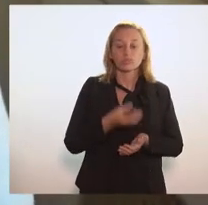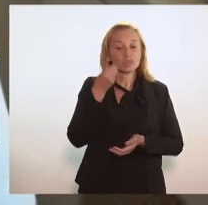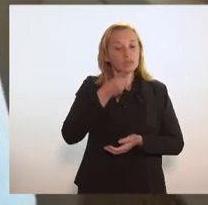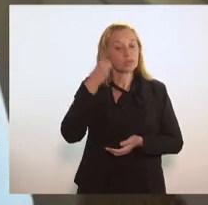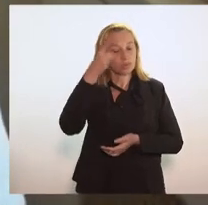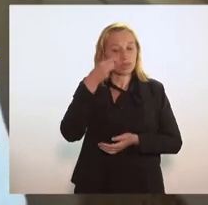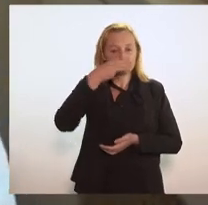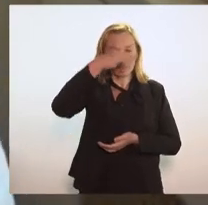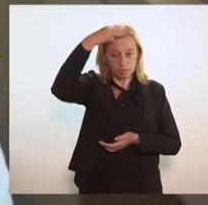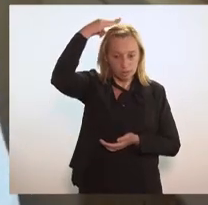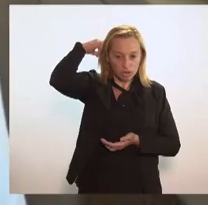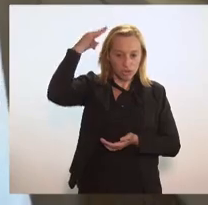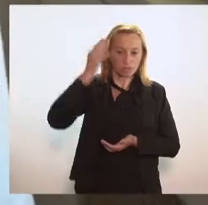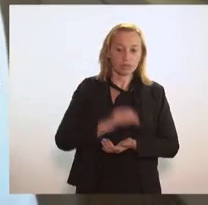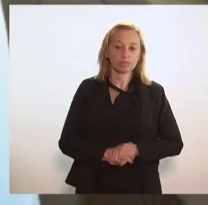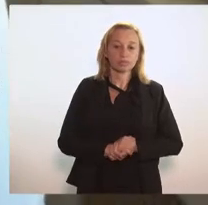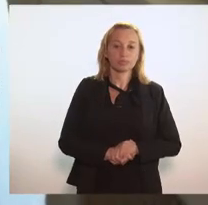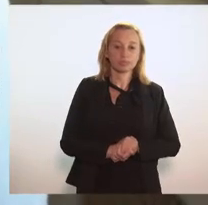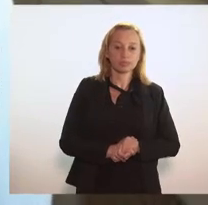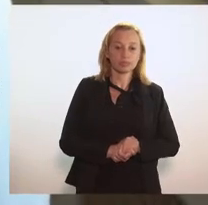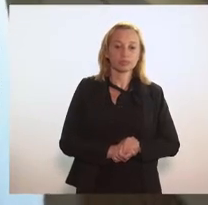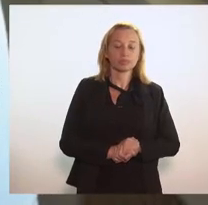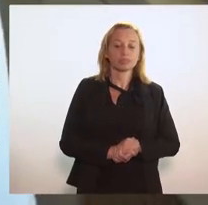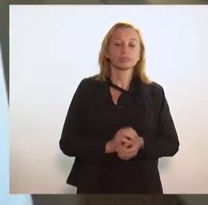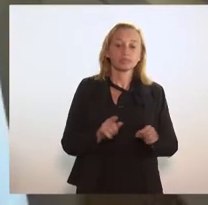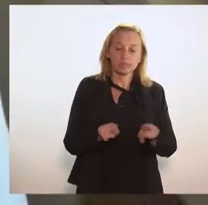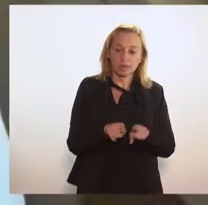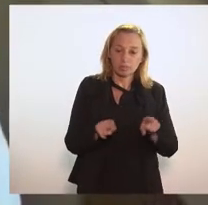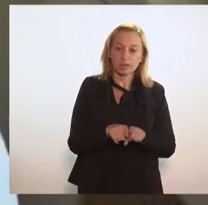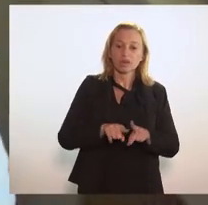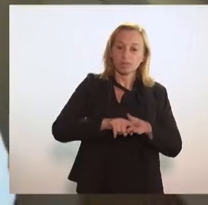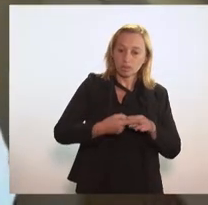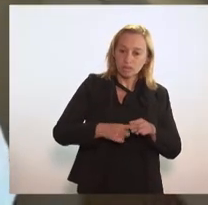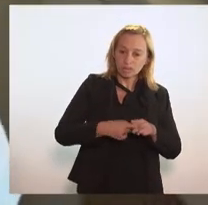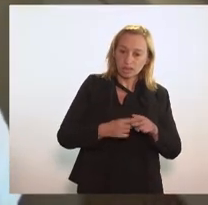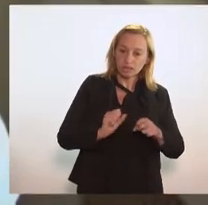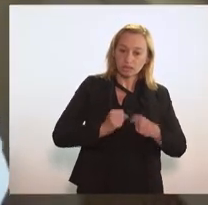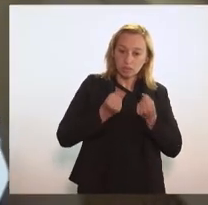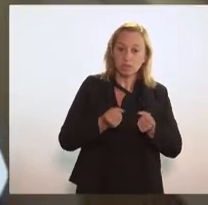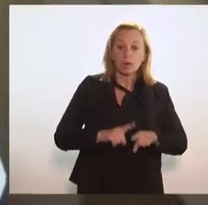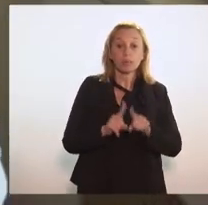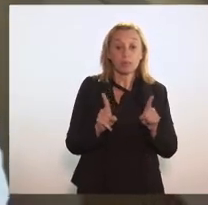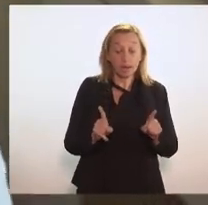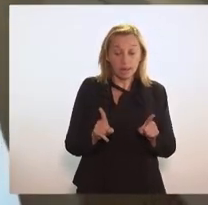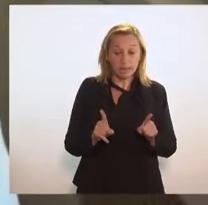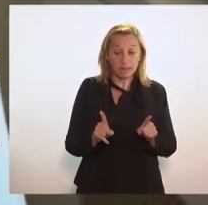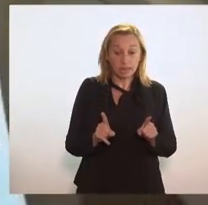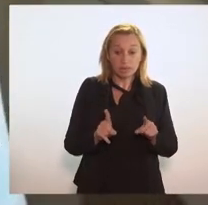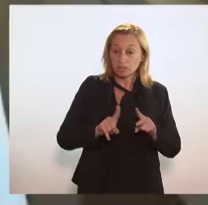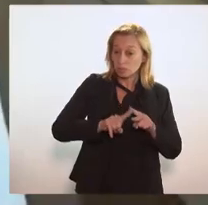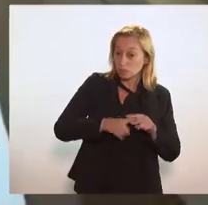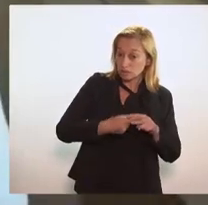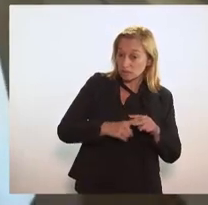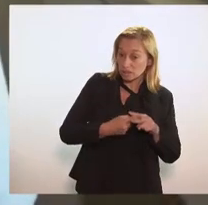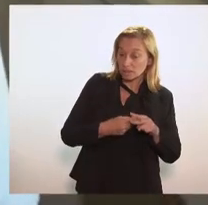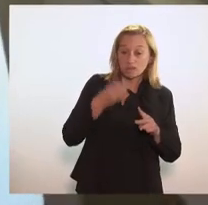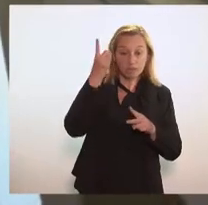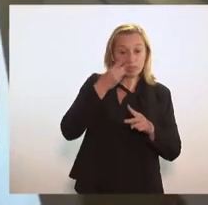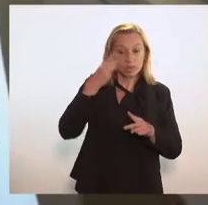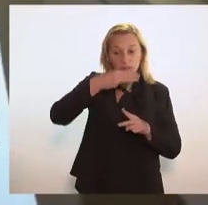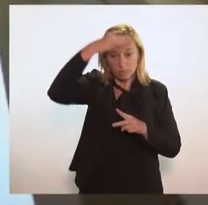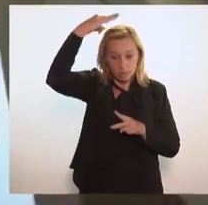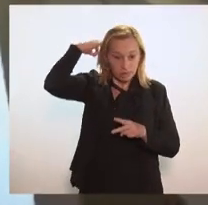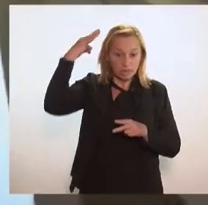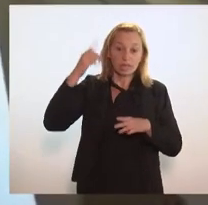o deputado Márcio Pacheco tentou consertar também só que tem que não posso fazer para o Márcio Pacheco